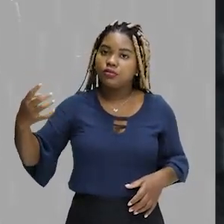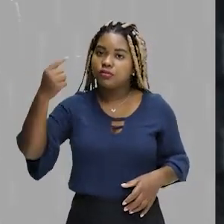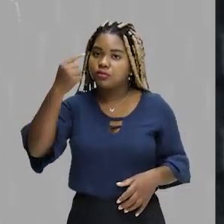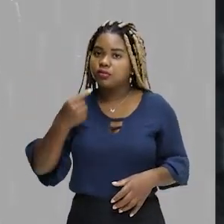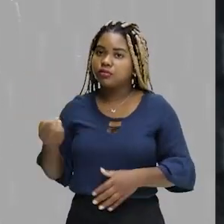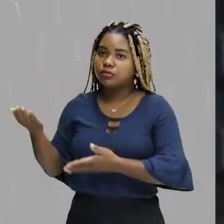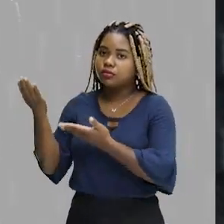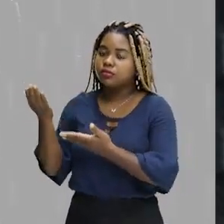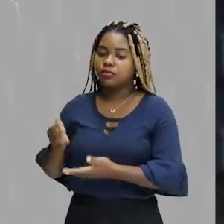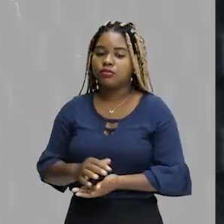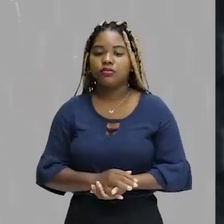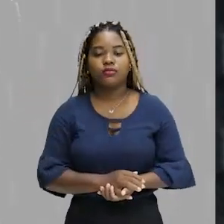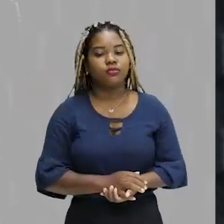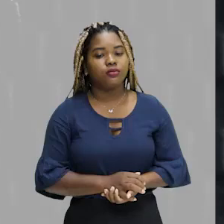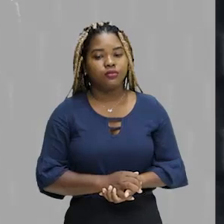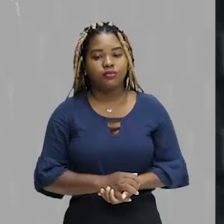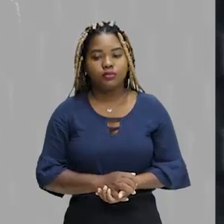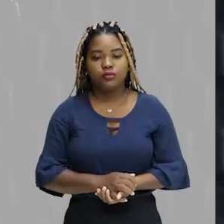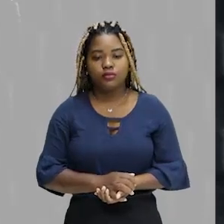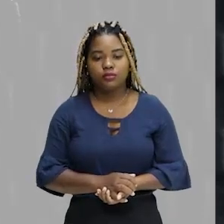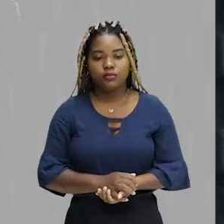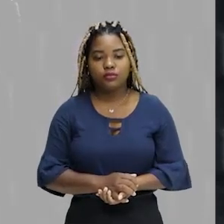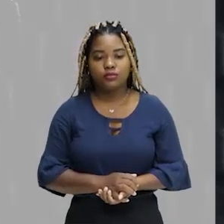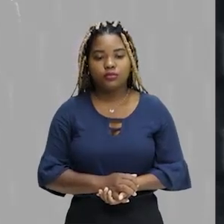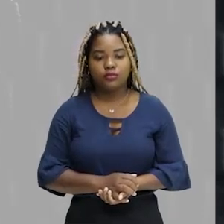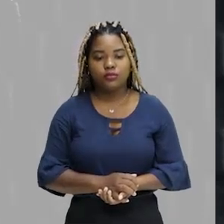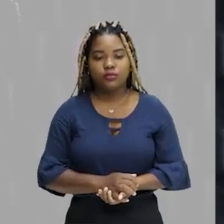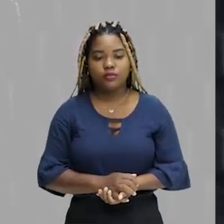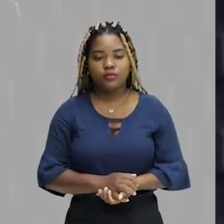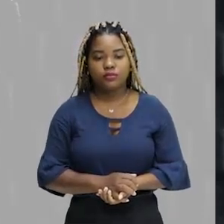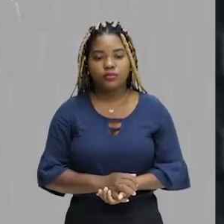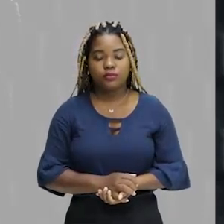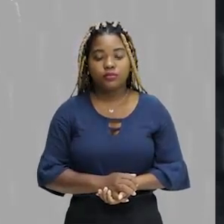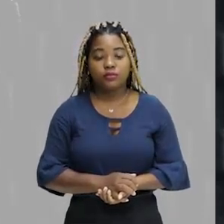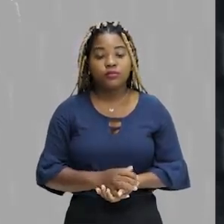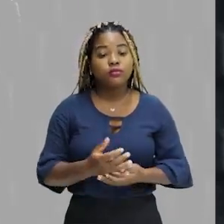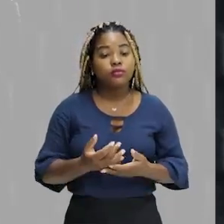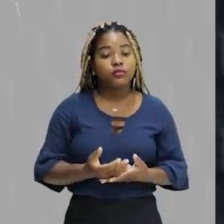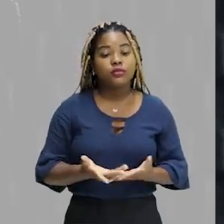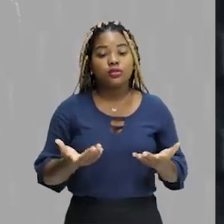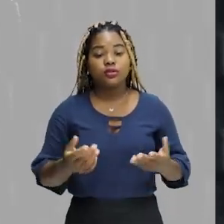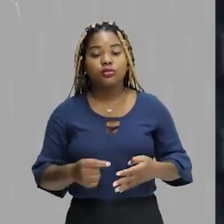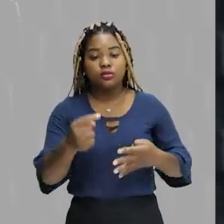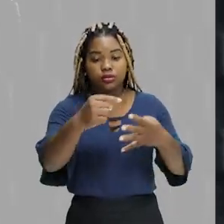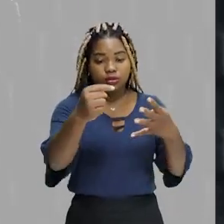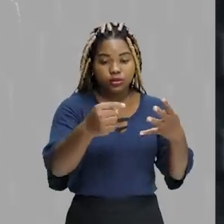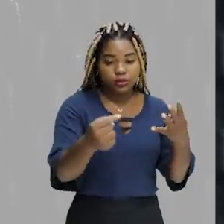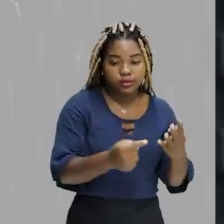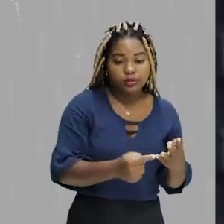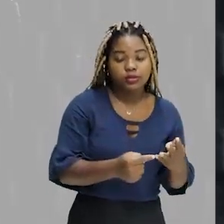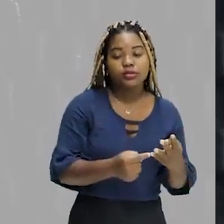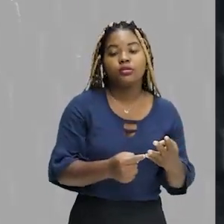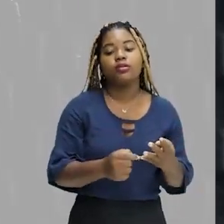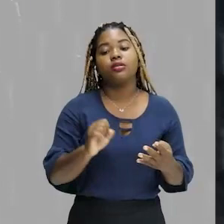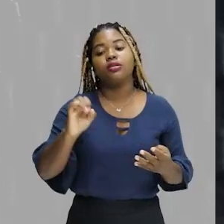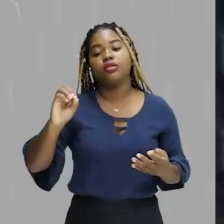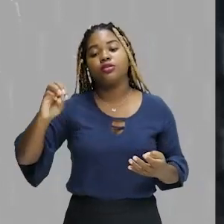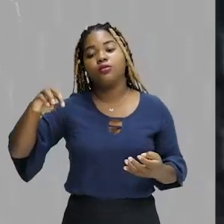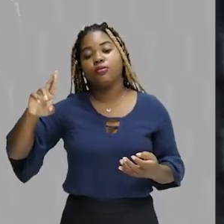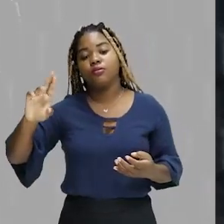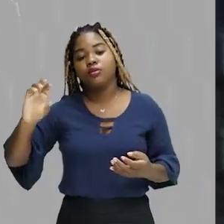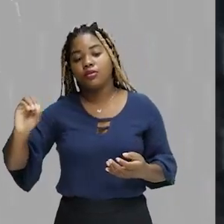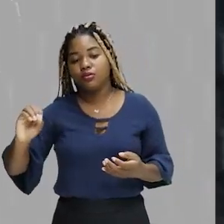anetol. Beleza? Aqui estão as estruturas. Dentre esses compostos, são isômeros. Olha